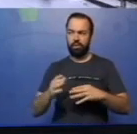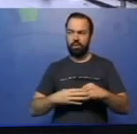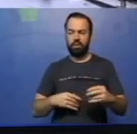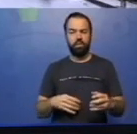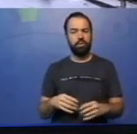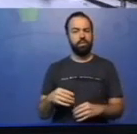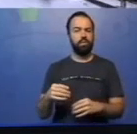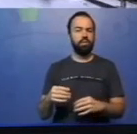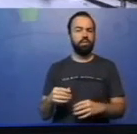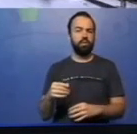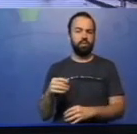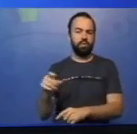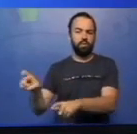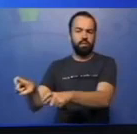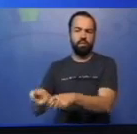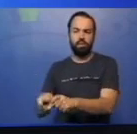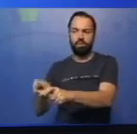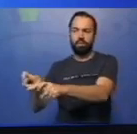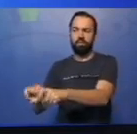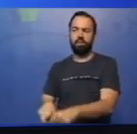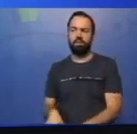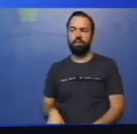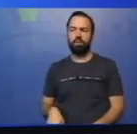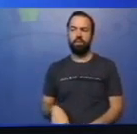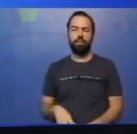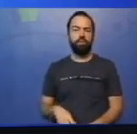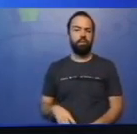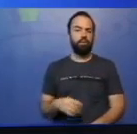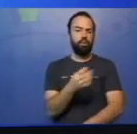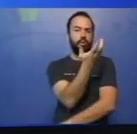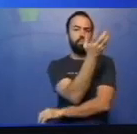aí com a deterioração do seu meio ambiente.